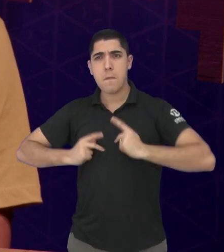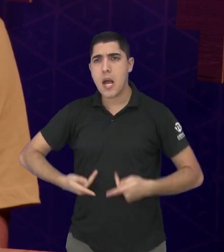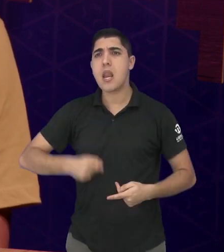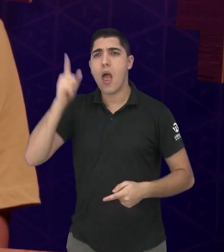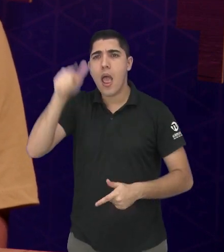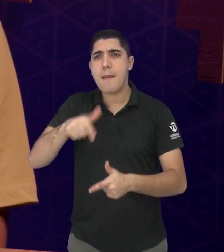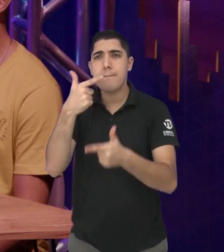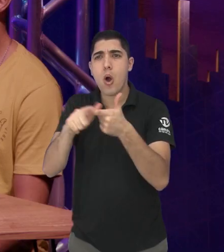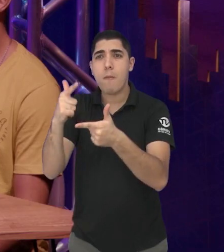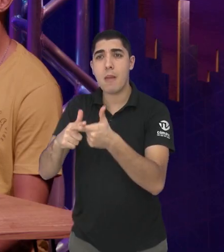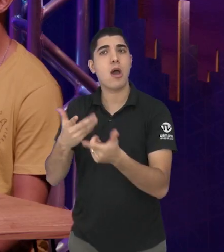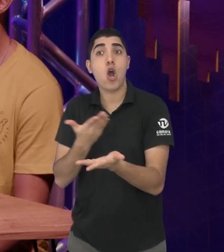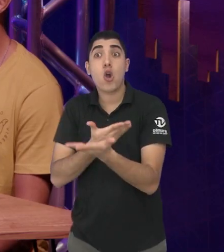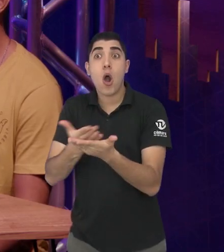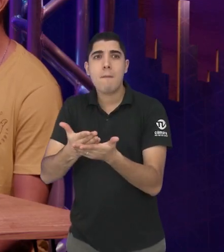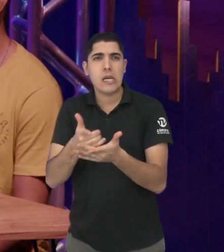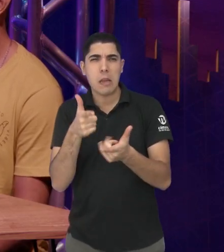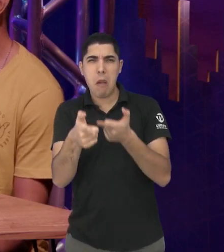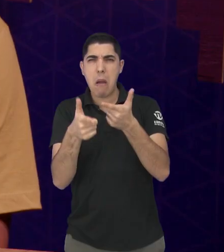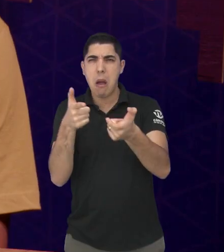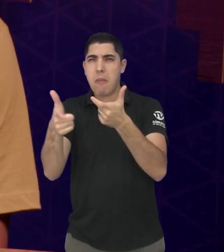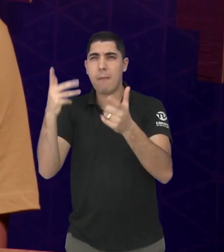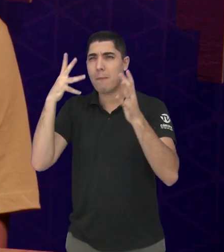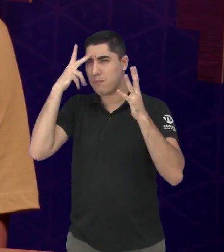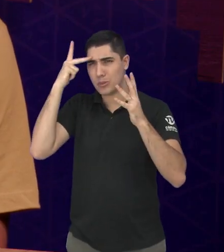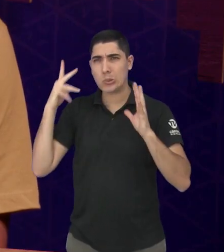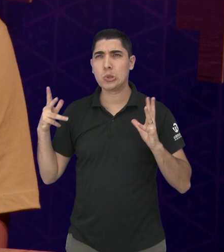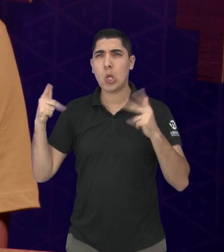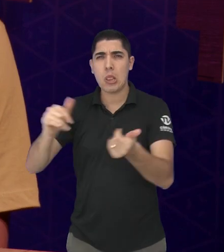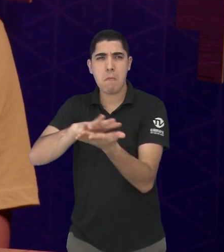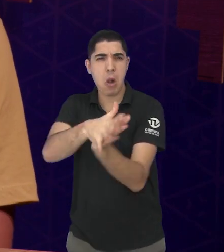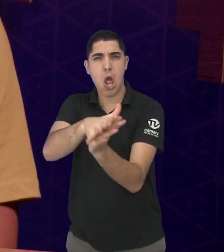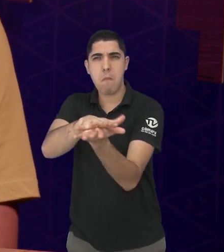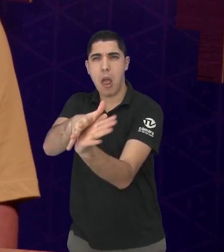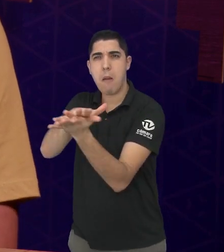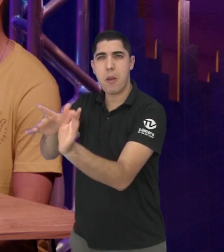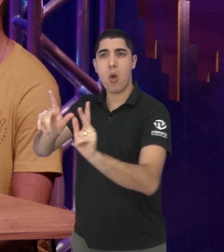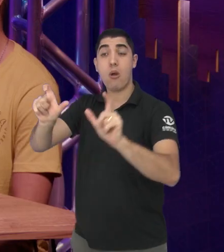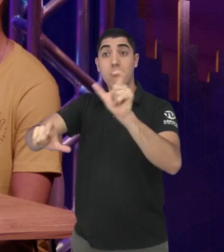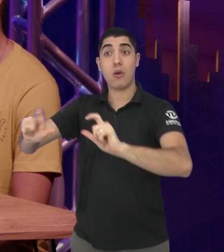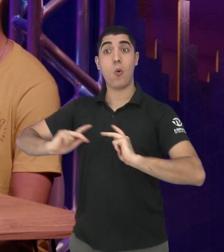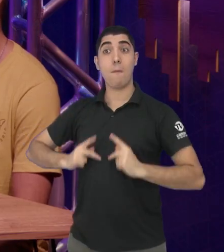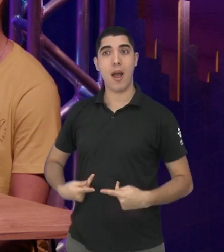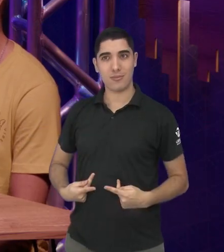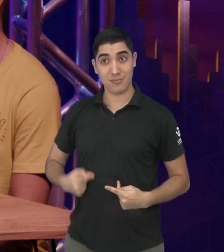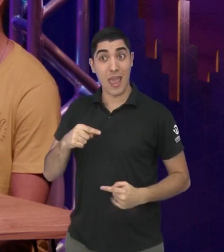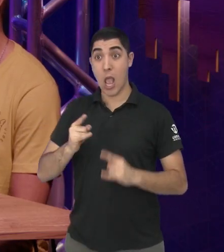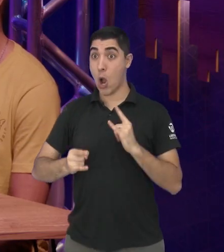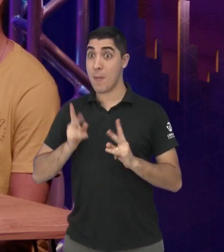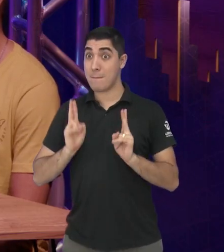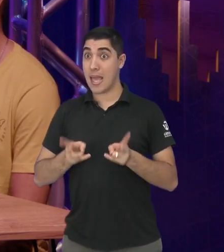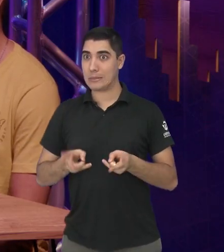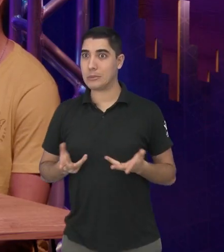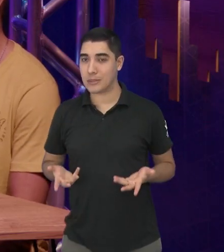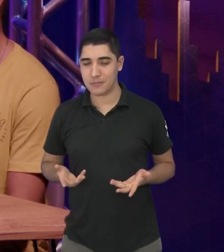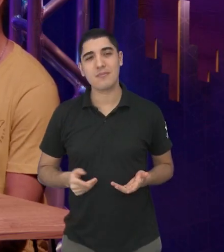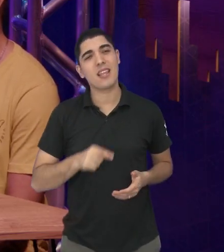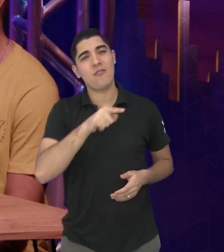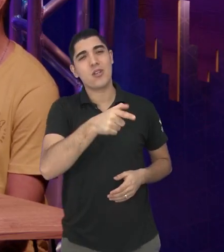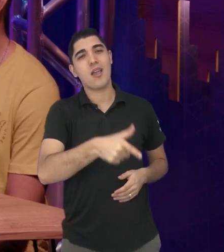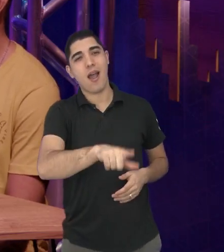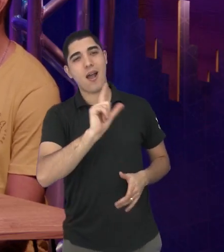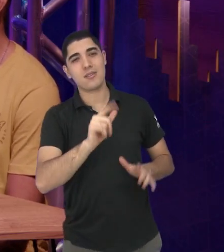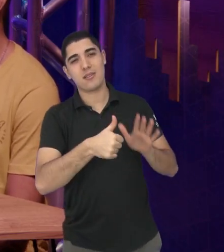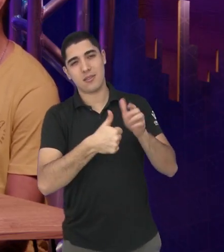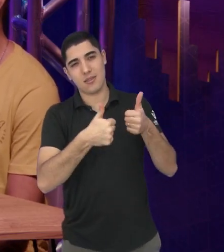ser humano. Uhum. E aí ele quer exterminar os seres humanos. E você estava falando, né,